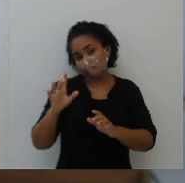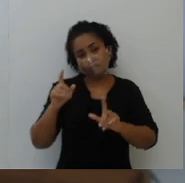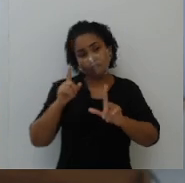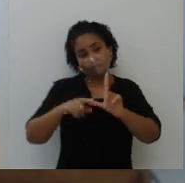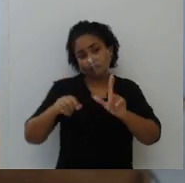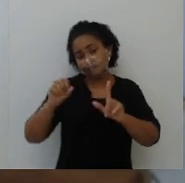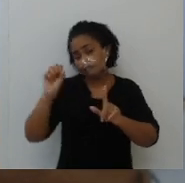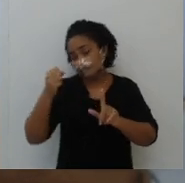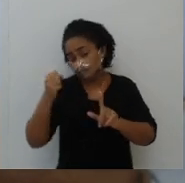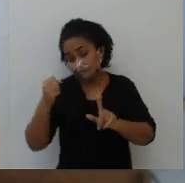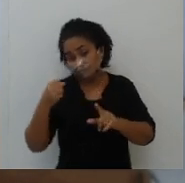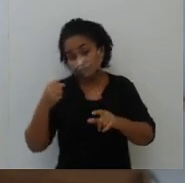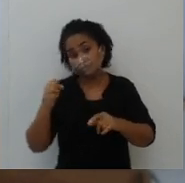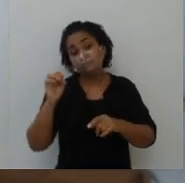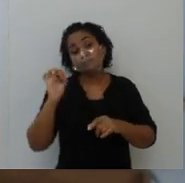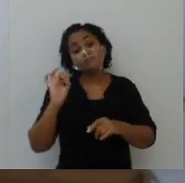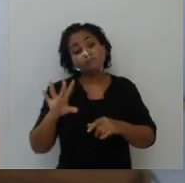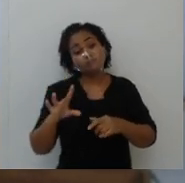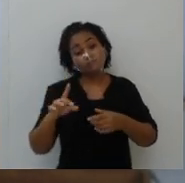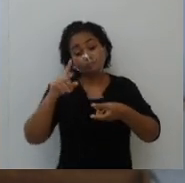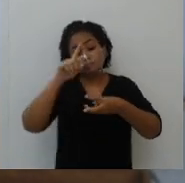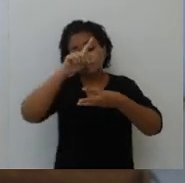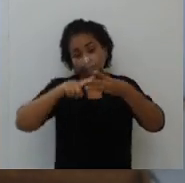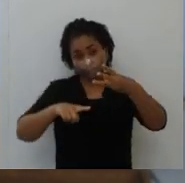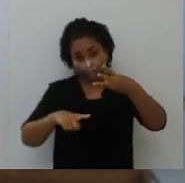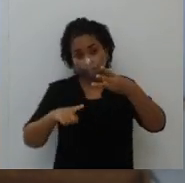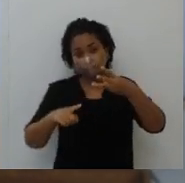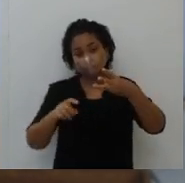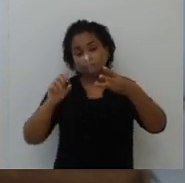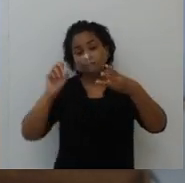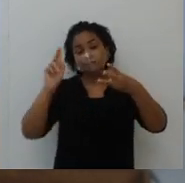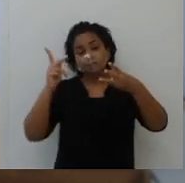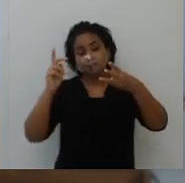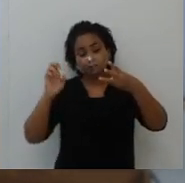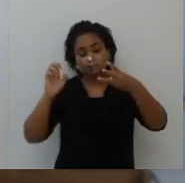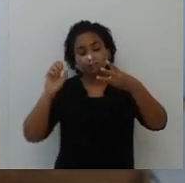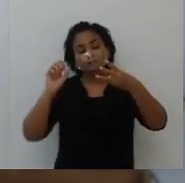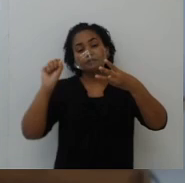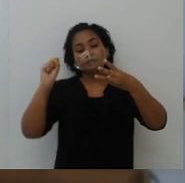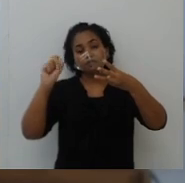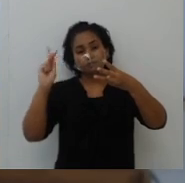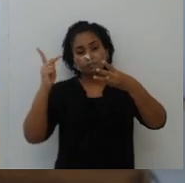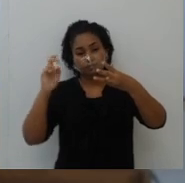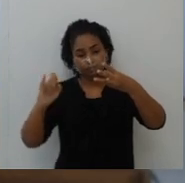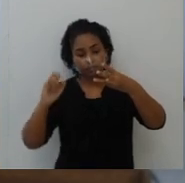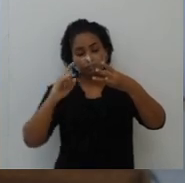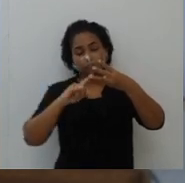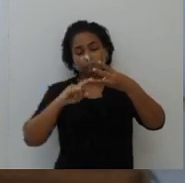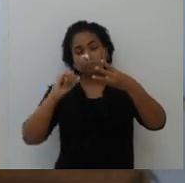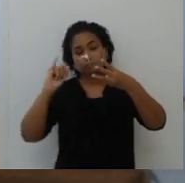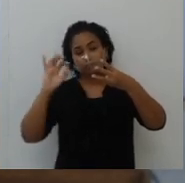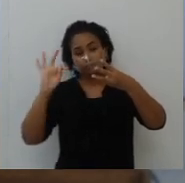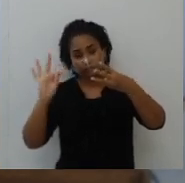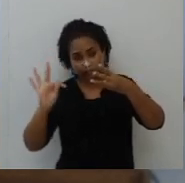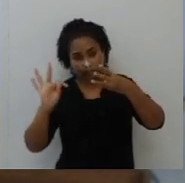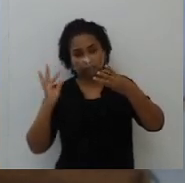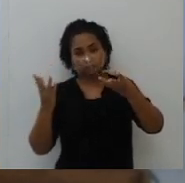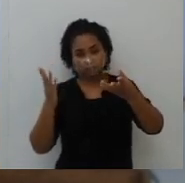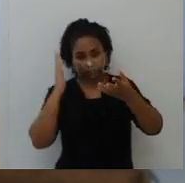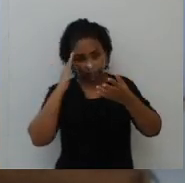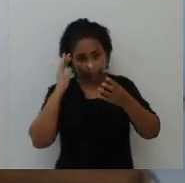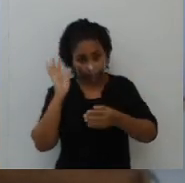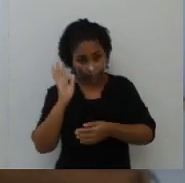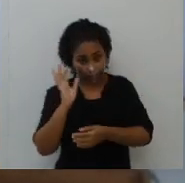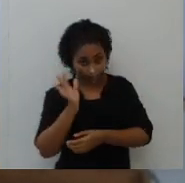Lembrando isso que é na terceira pessoa do singular, he, she, it, na forma afirmativa,